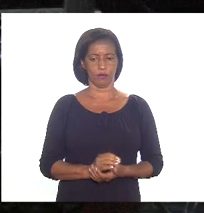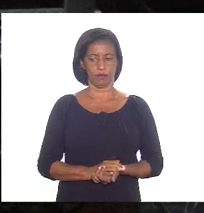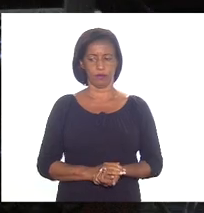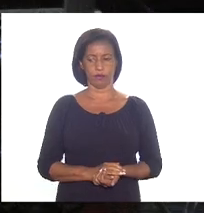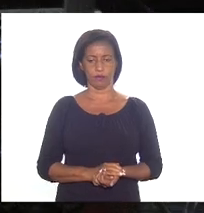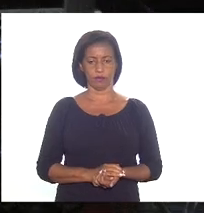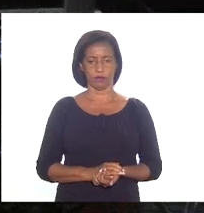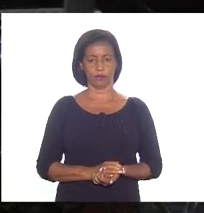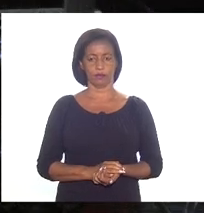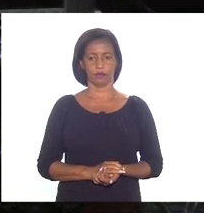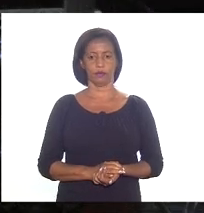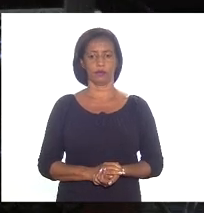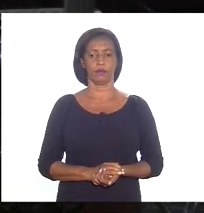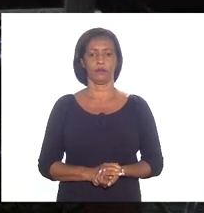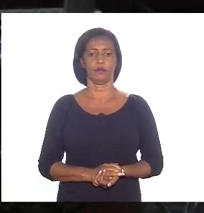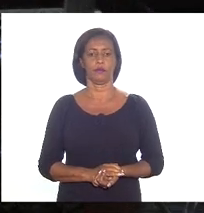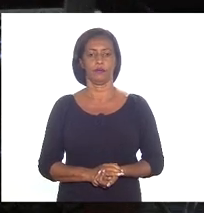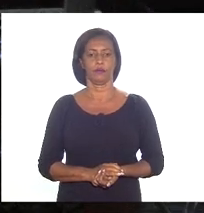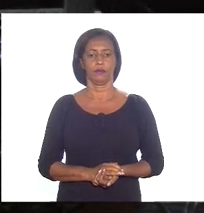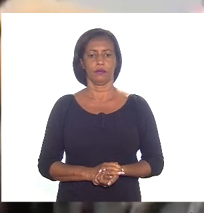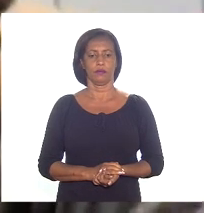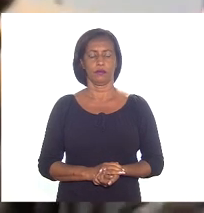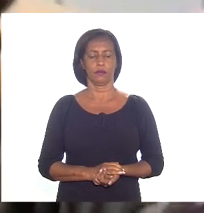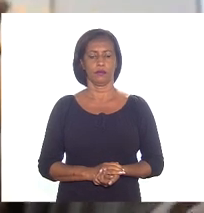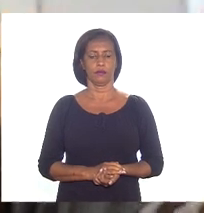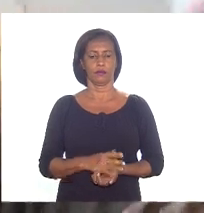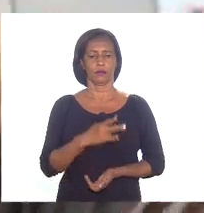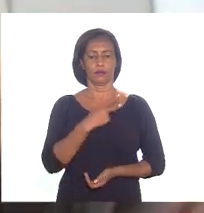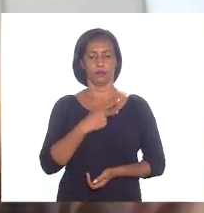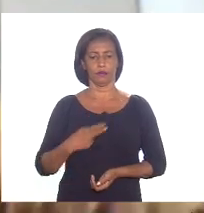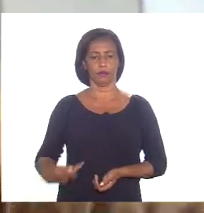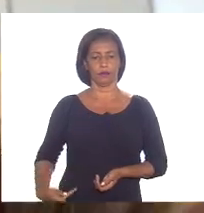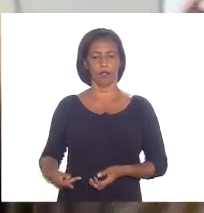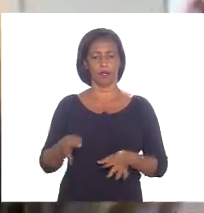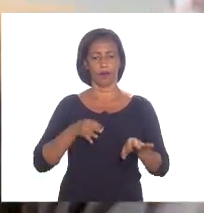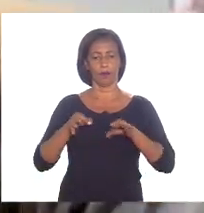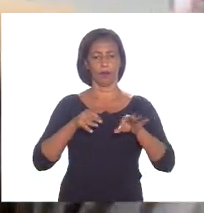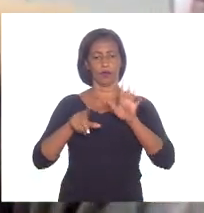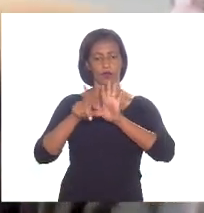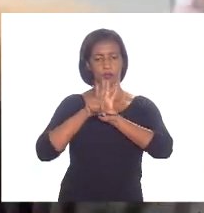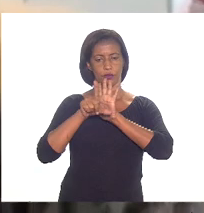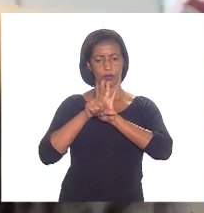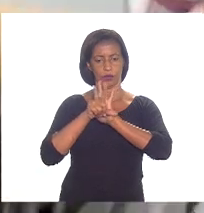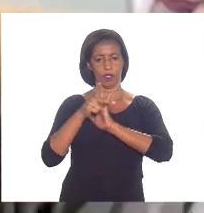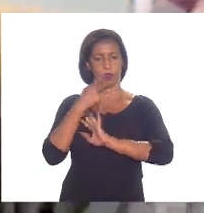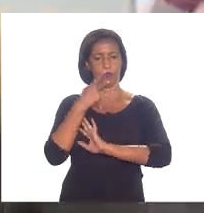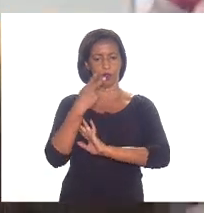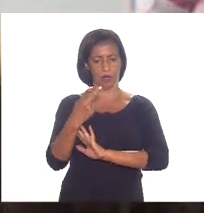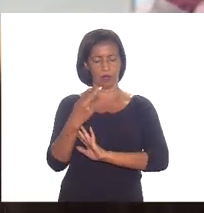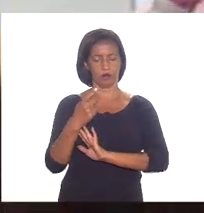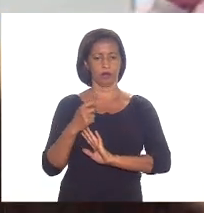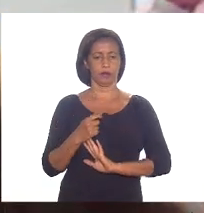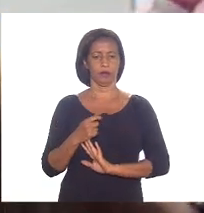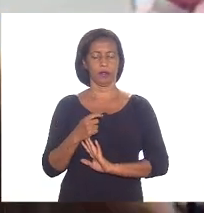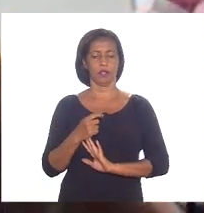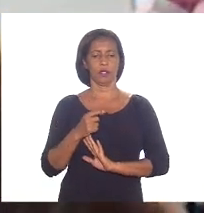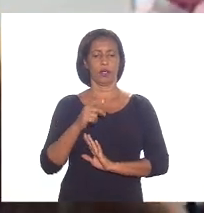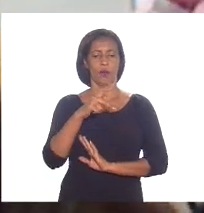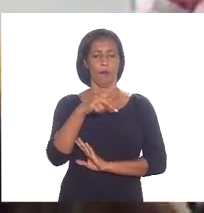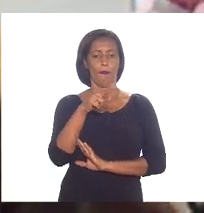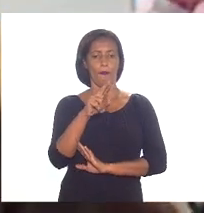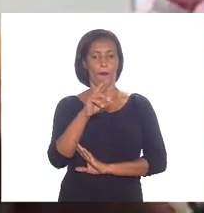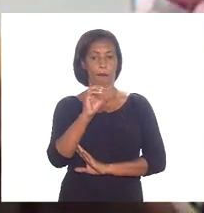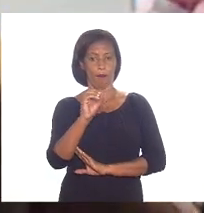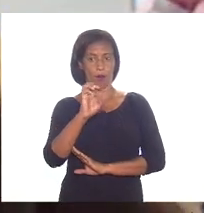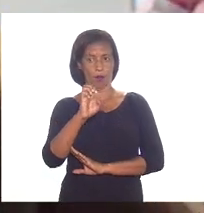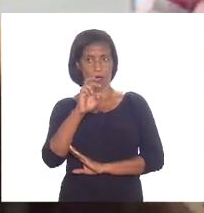Deputado Flávio Serafim. Presidente, o projeto de lei trata aí da regulamentação do PROERD, programa que